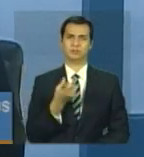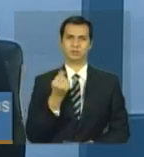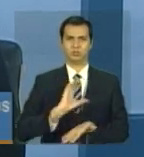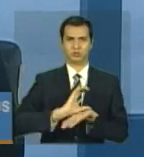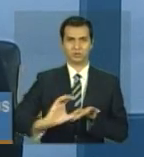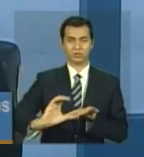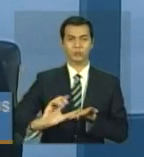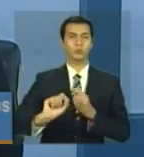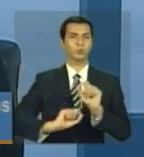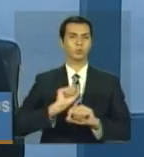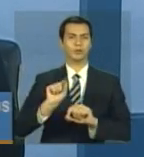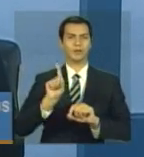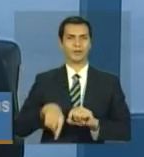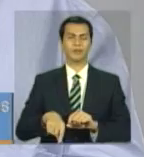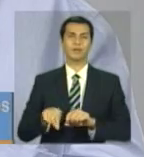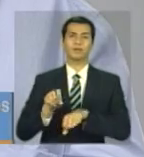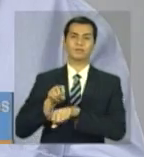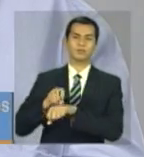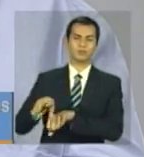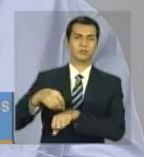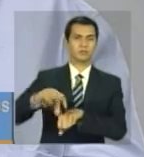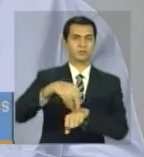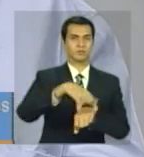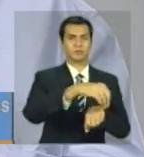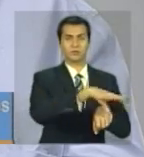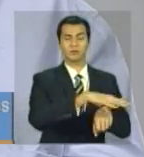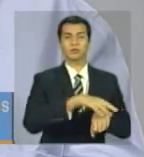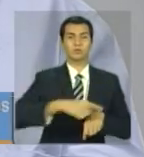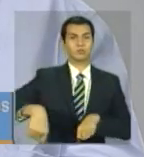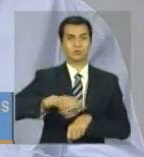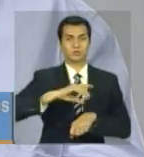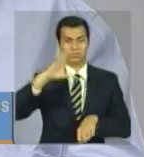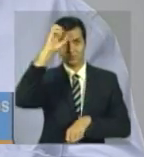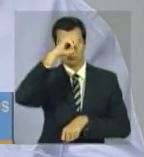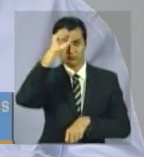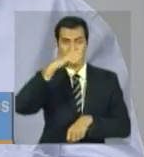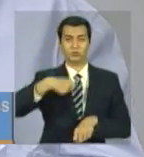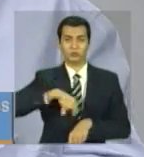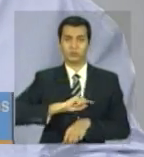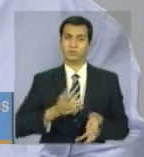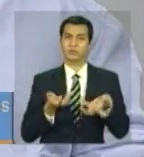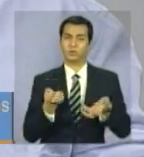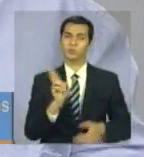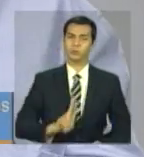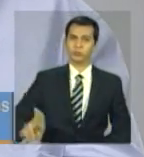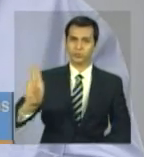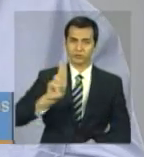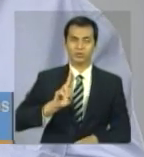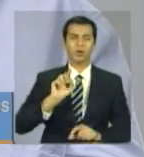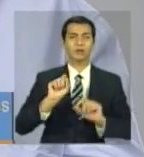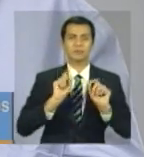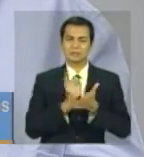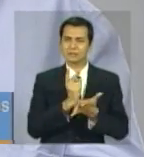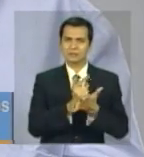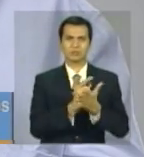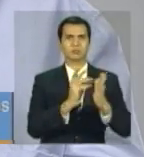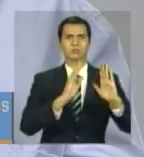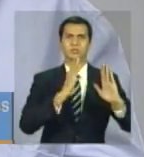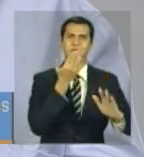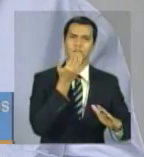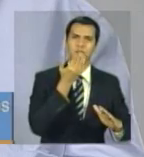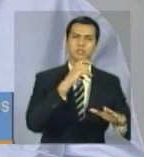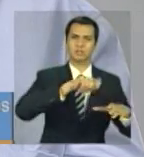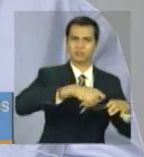veio que é para a formação, né? E nós queremos cada vez mais utilizar esses equipamentos, colocar à disposição, né, dos